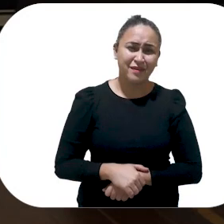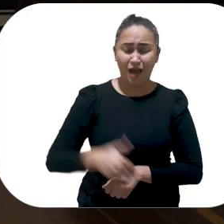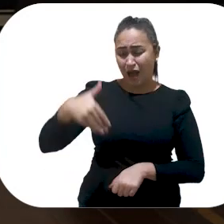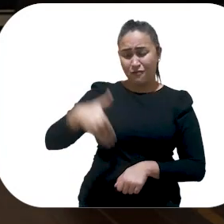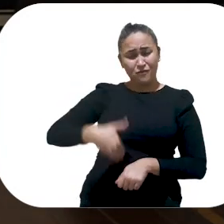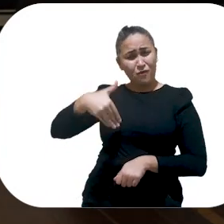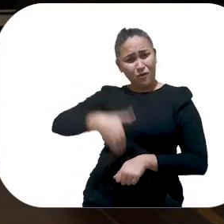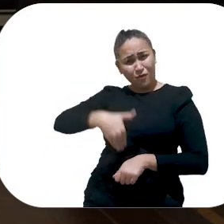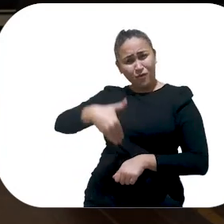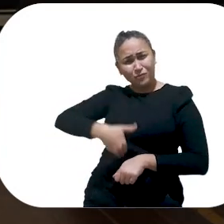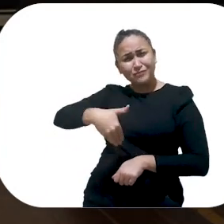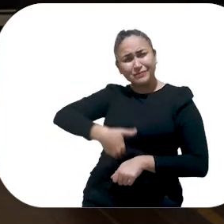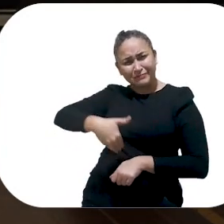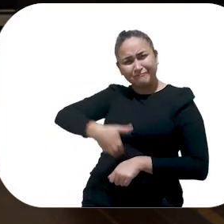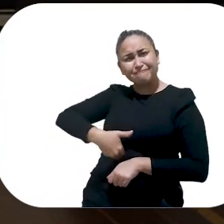fome.